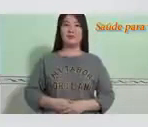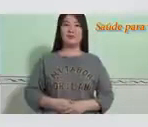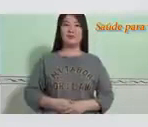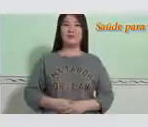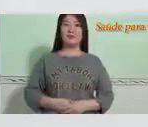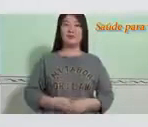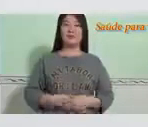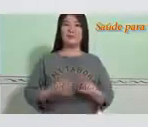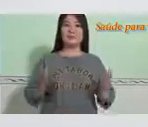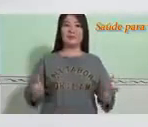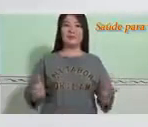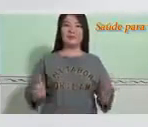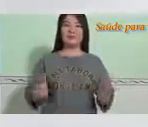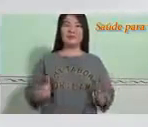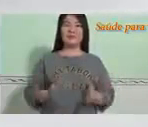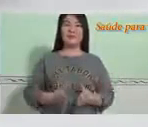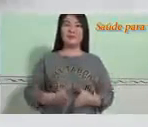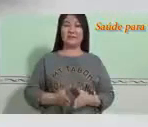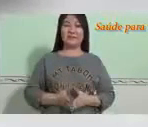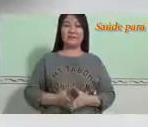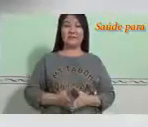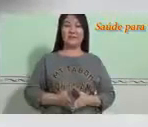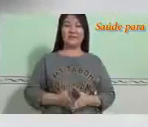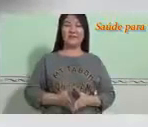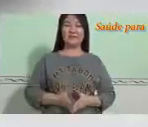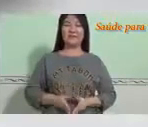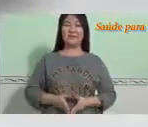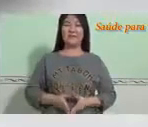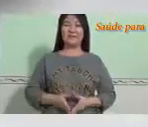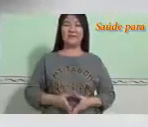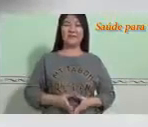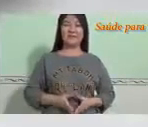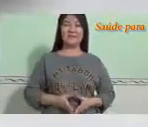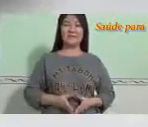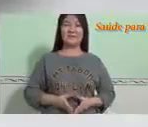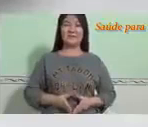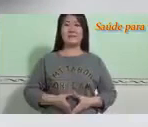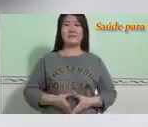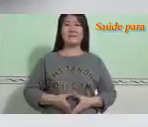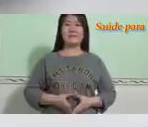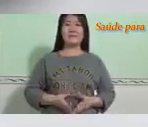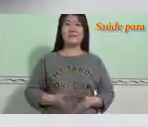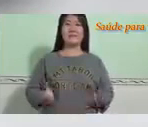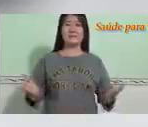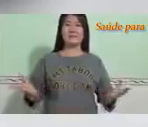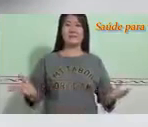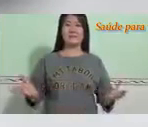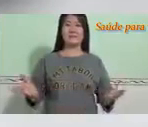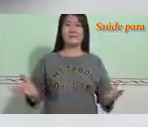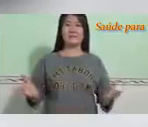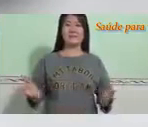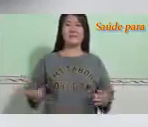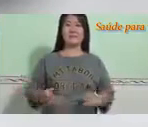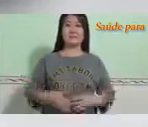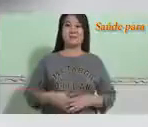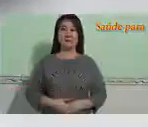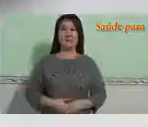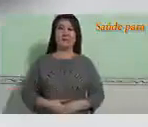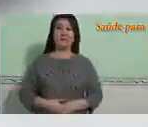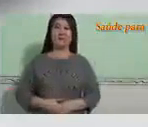MUITONTENSIODEMORAMAISDE, 2 dias para aliviar, vírgula, é aconselhado ir no clínico geral para identificar a causa e iniciar o tratamento